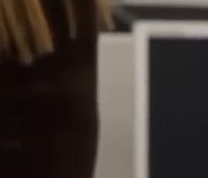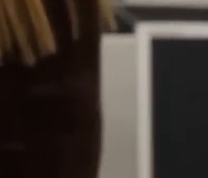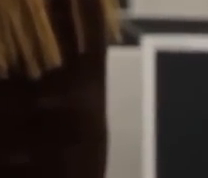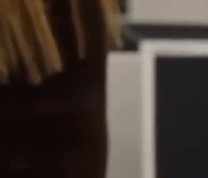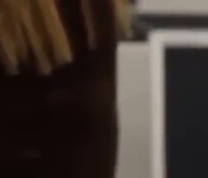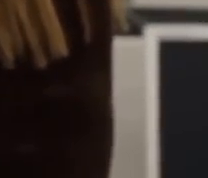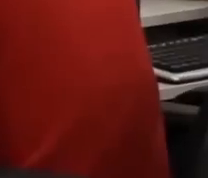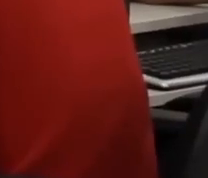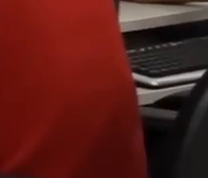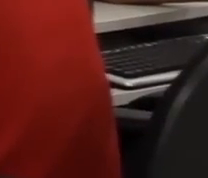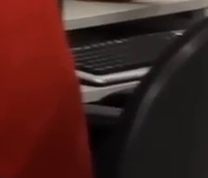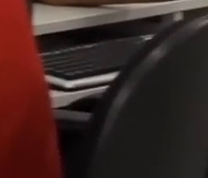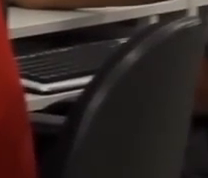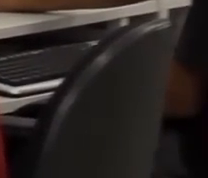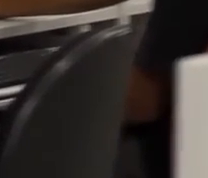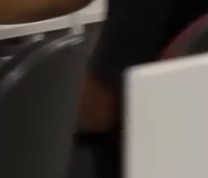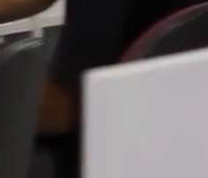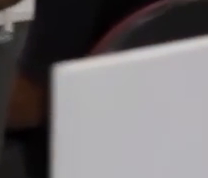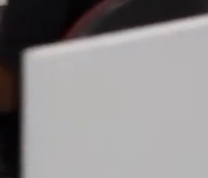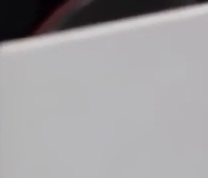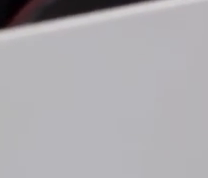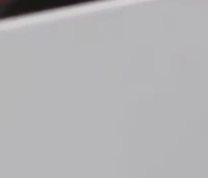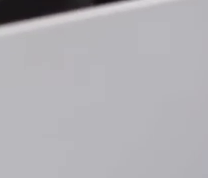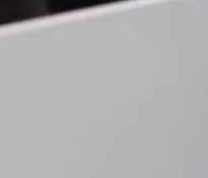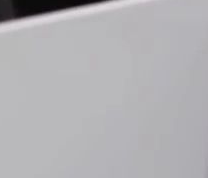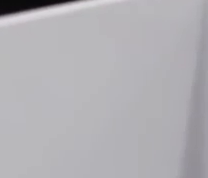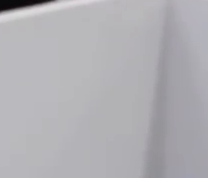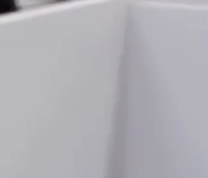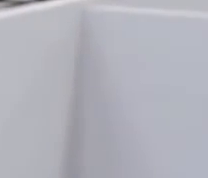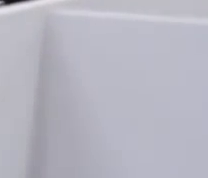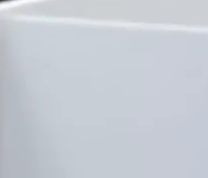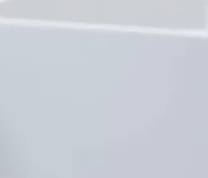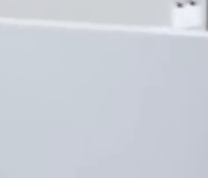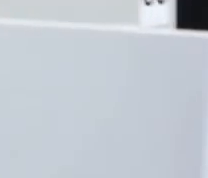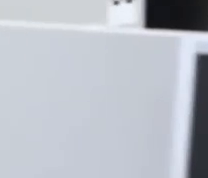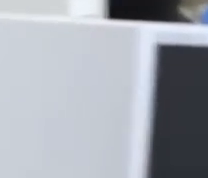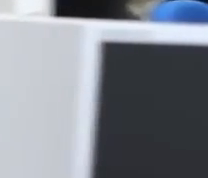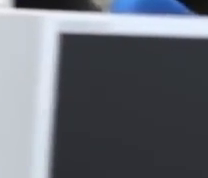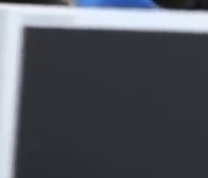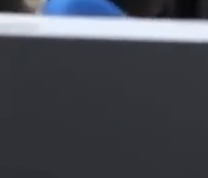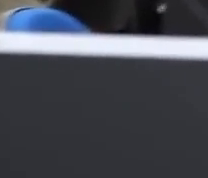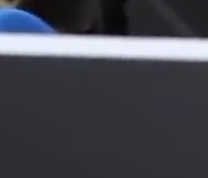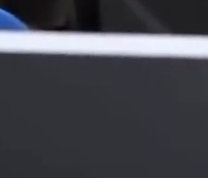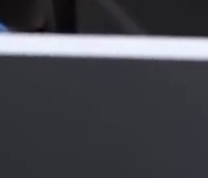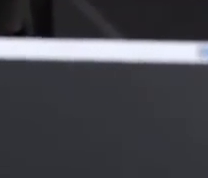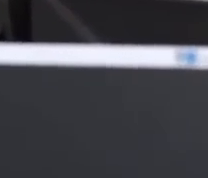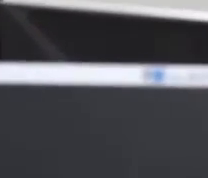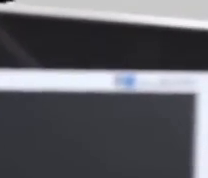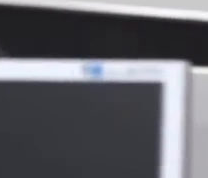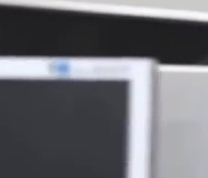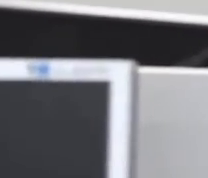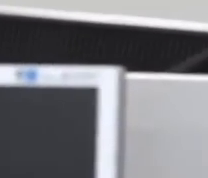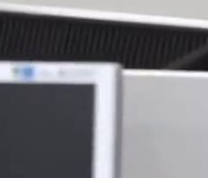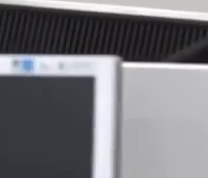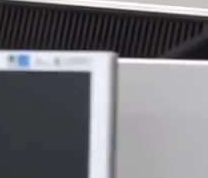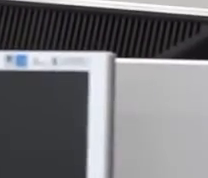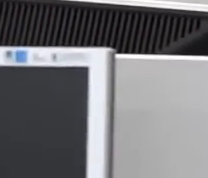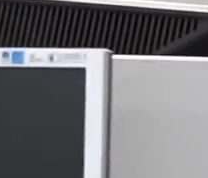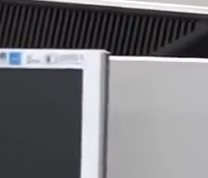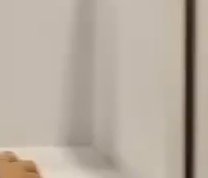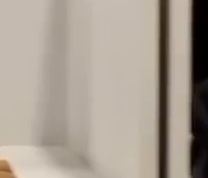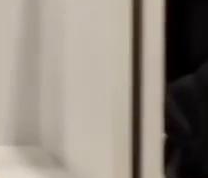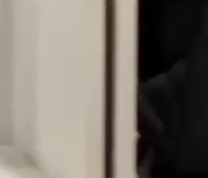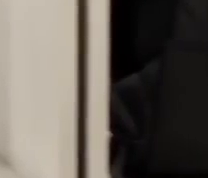de Guarulhos. No Telecentro, cada pessoa pode utilizar o computador por até uma hora e imprimir 10